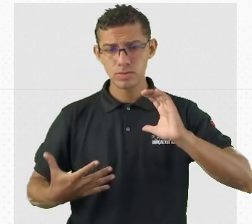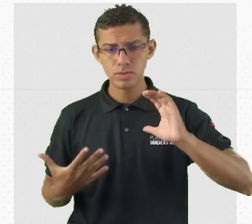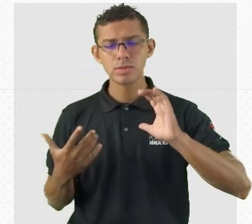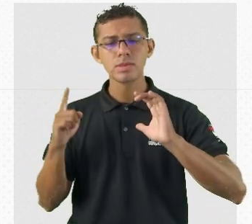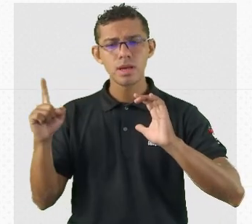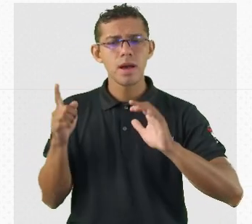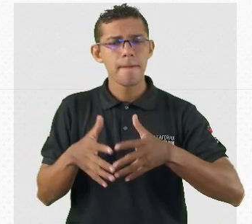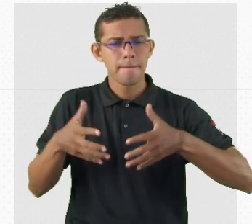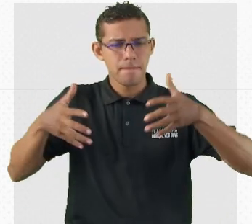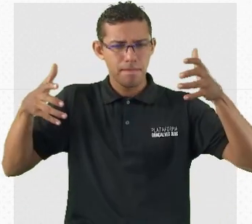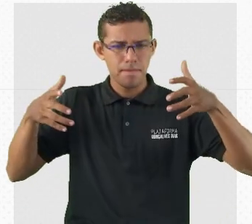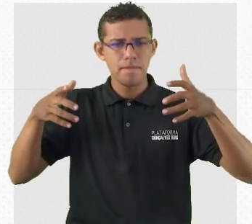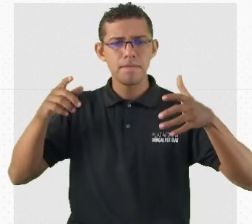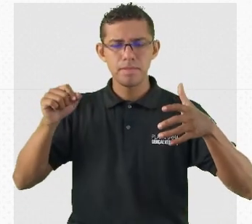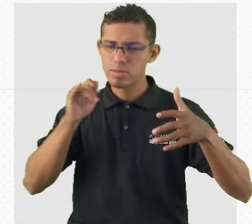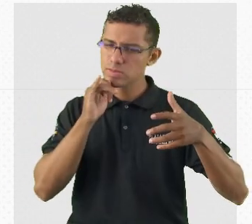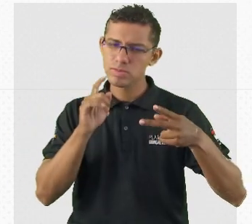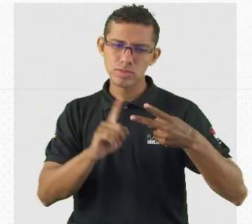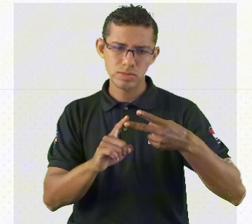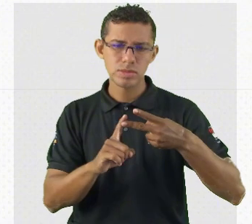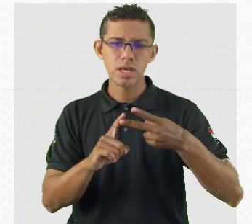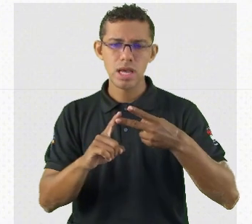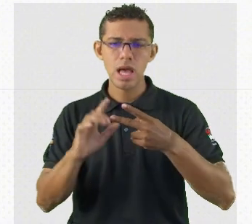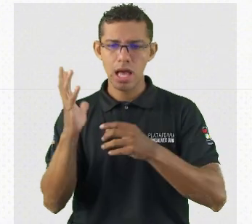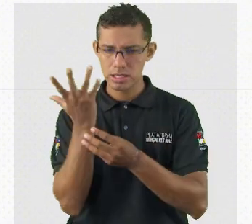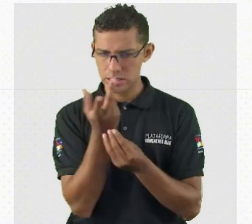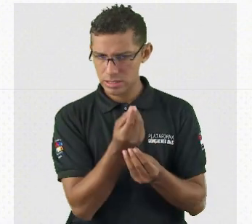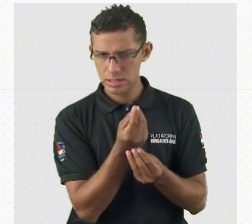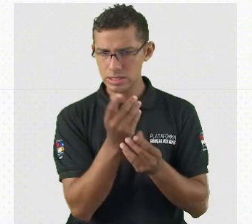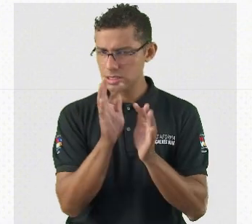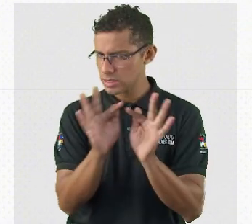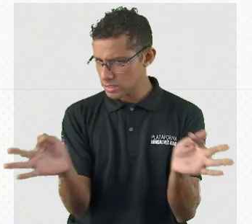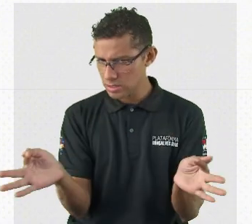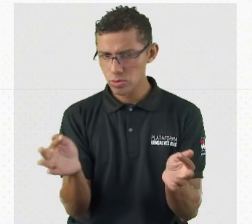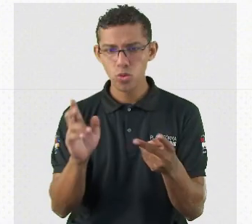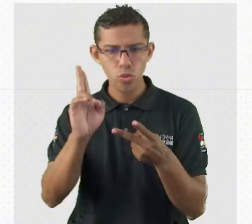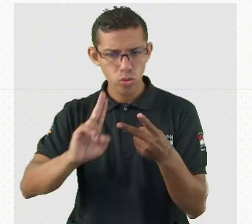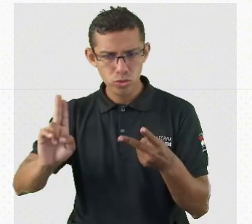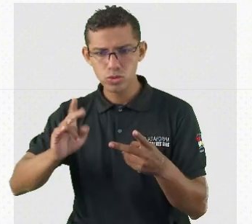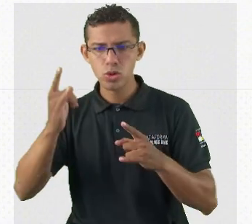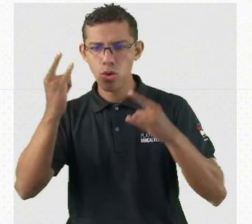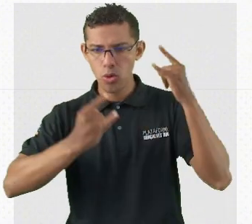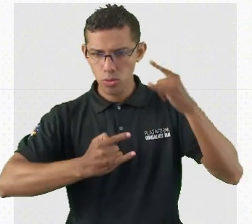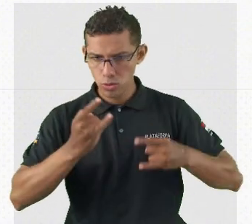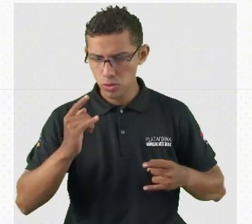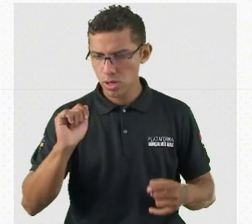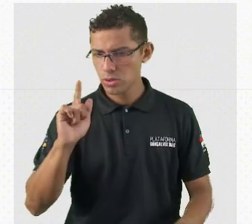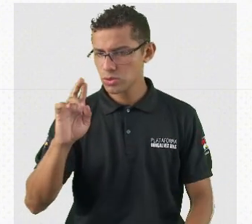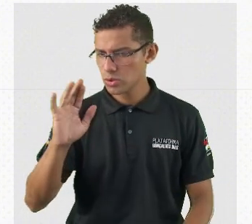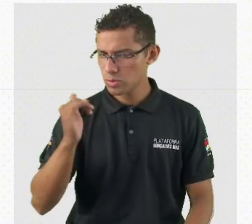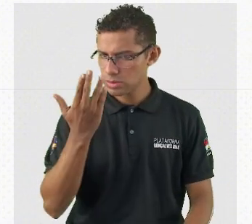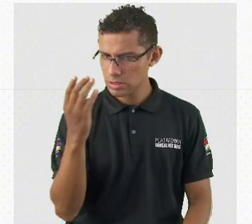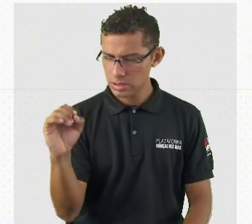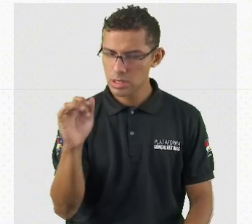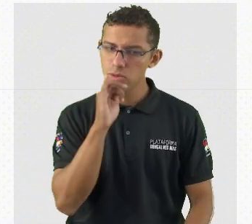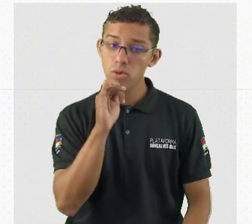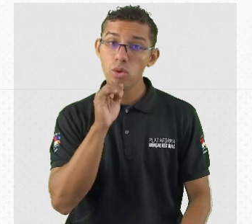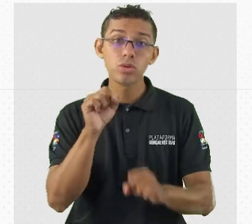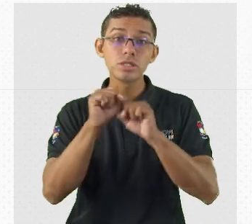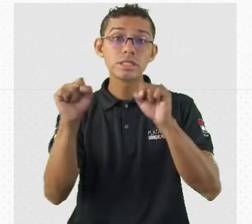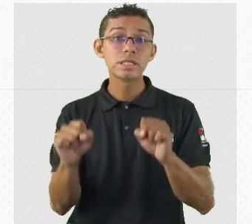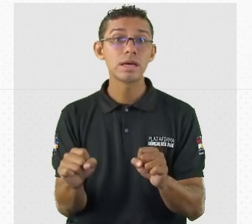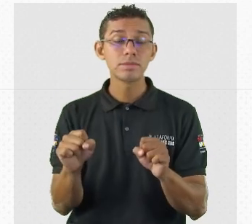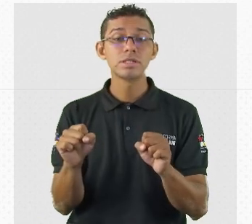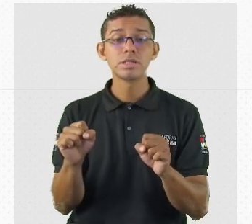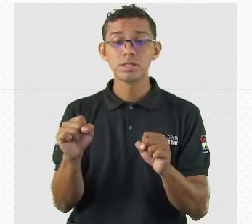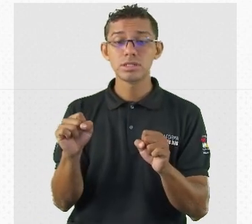produção em massa com máquinas? Era a produção artesanal com ferramentas simples? O uso de robôs e automação? Ou os sistemas de linhas de